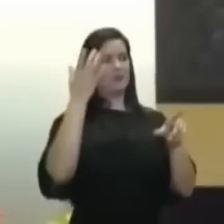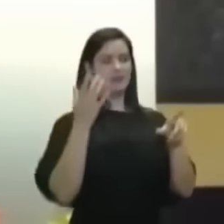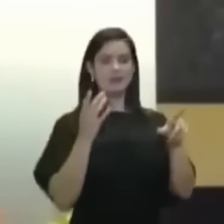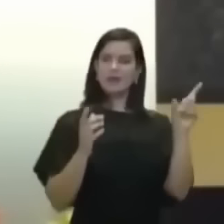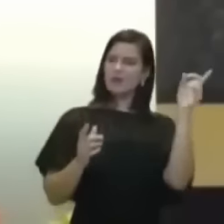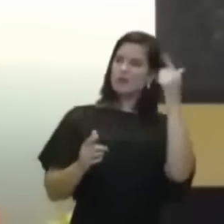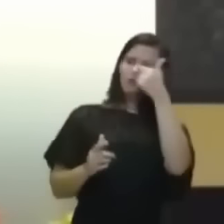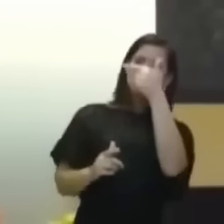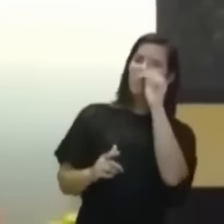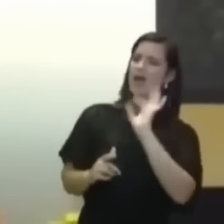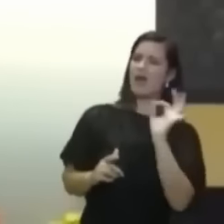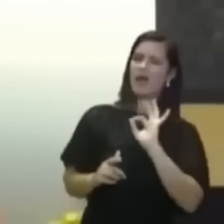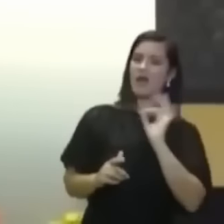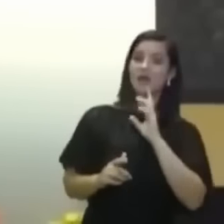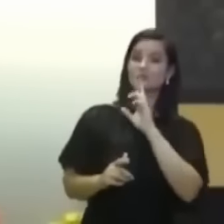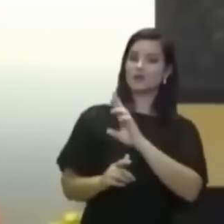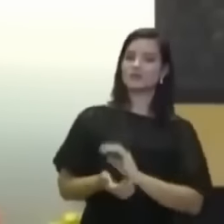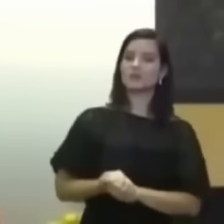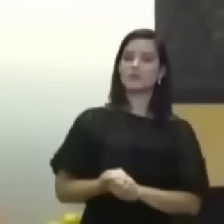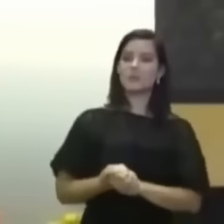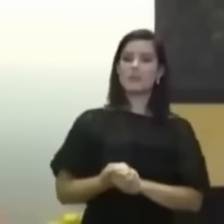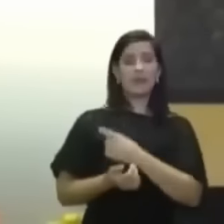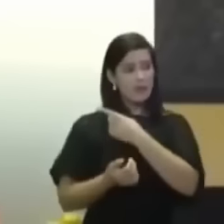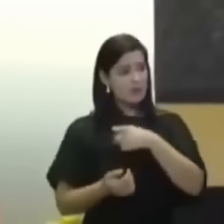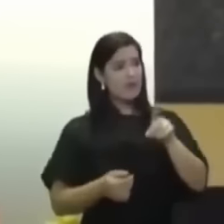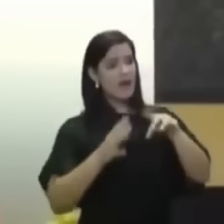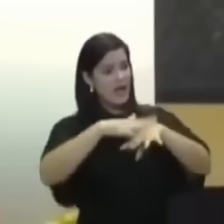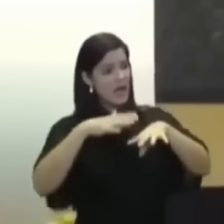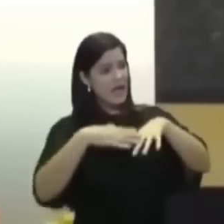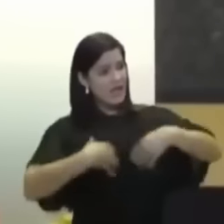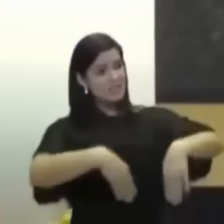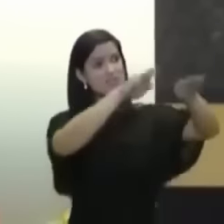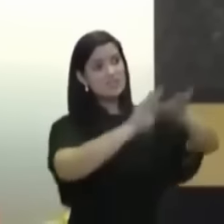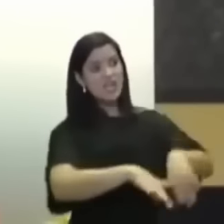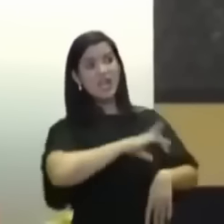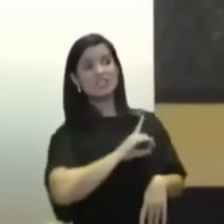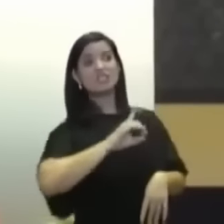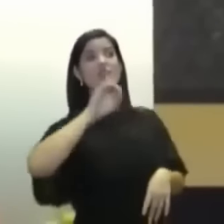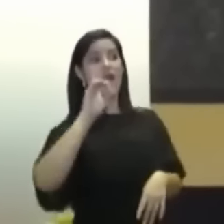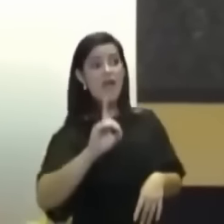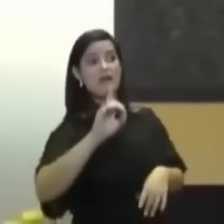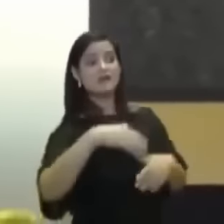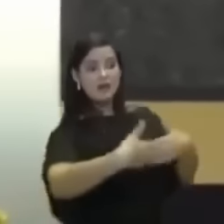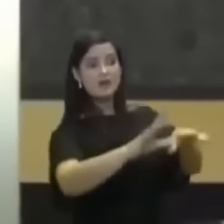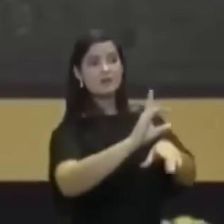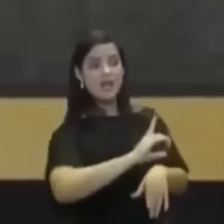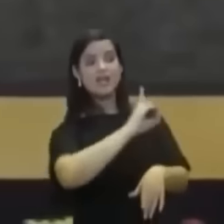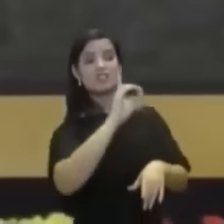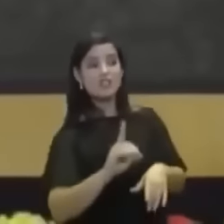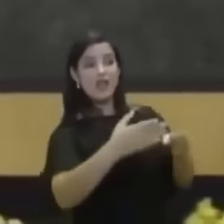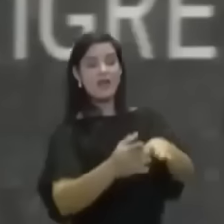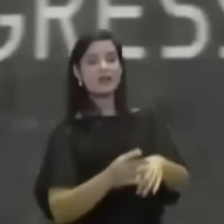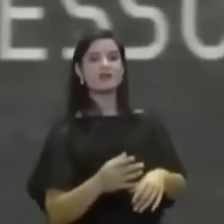responderam: não, lançai a rede à direita do barco e achareis. Aquele a quem